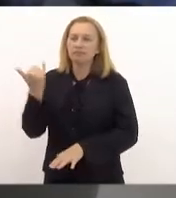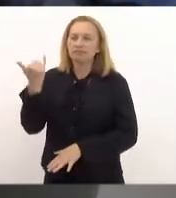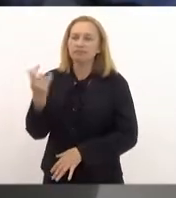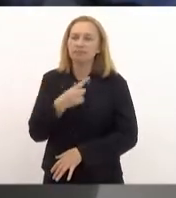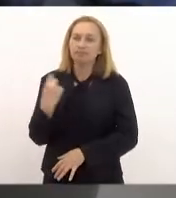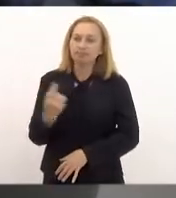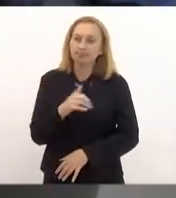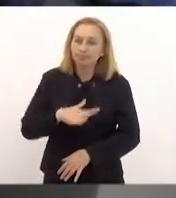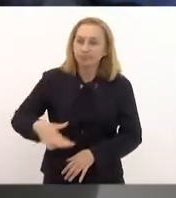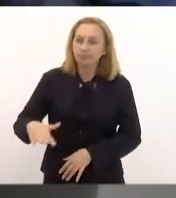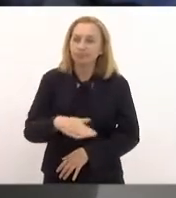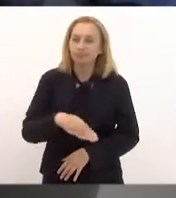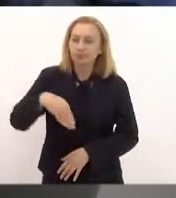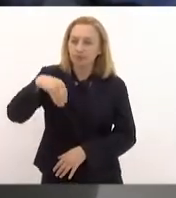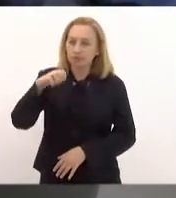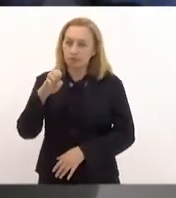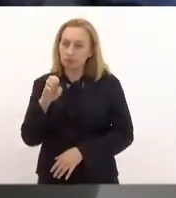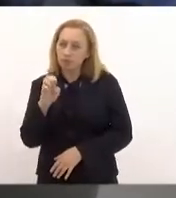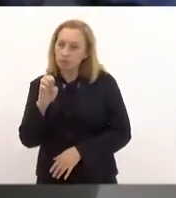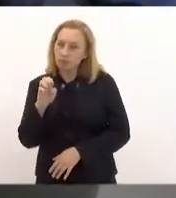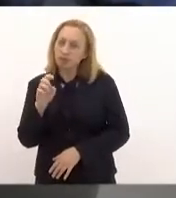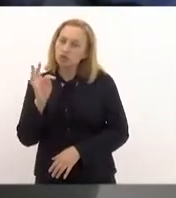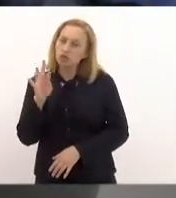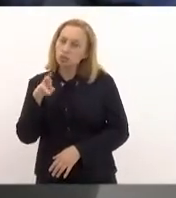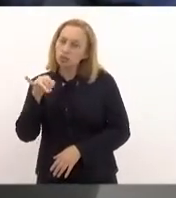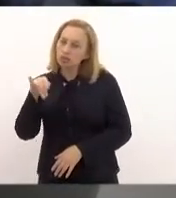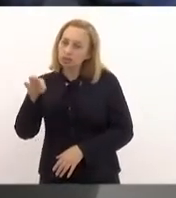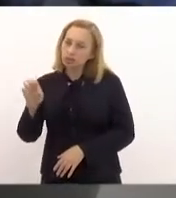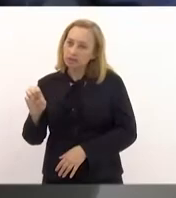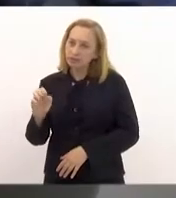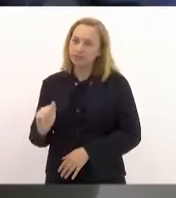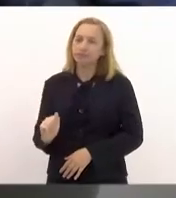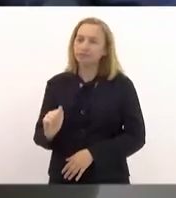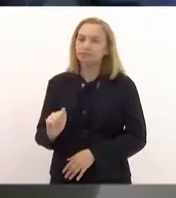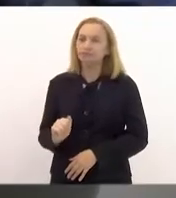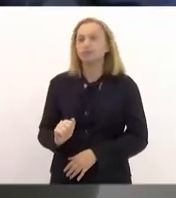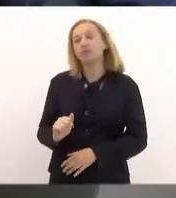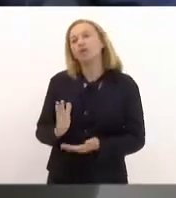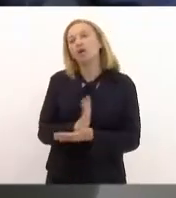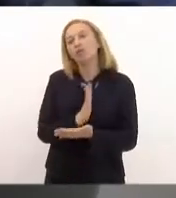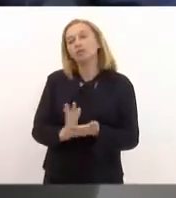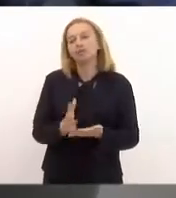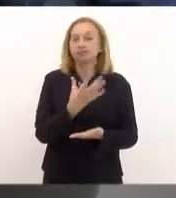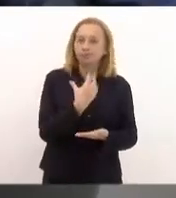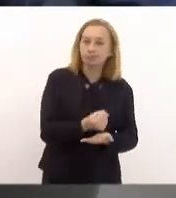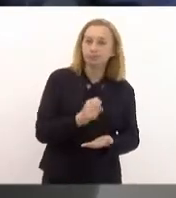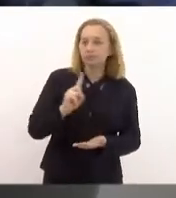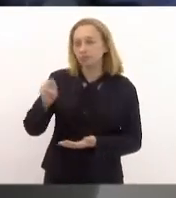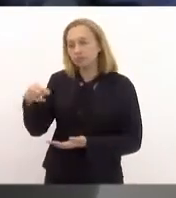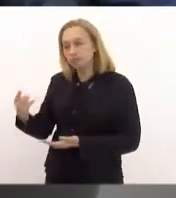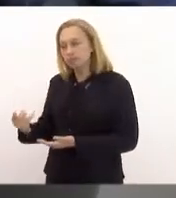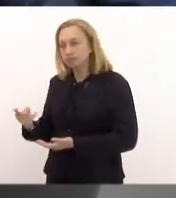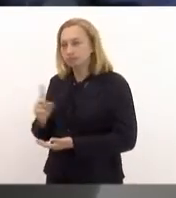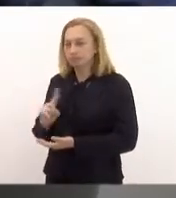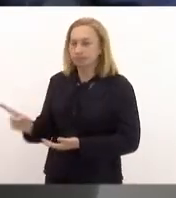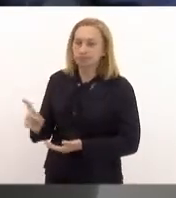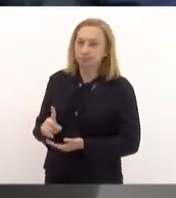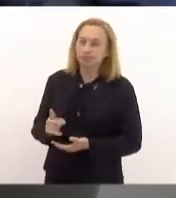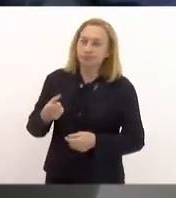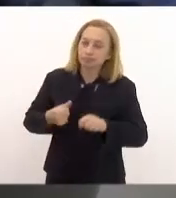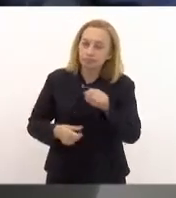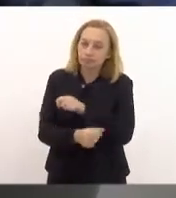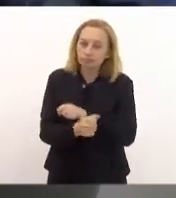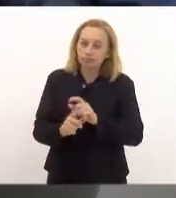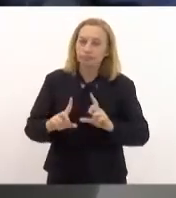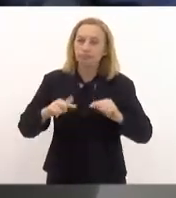região metropolitana. Conduziu de uma maneira que muitos têm ao favor ou contra, mas é esse o investimento que está sendo